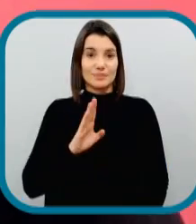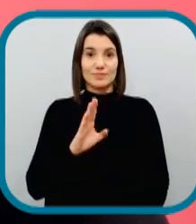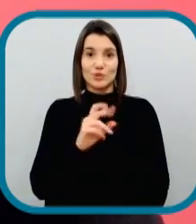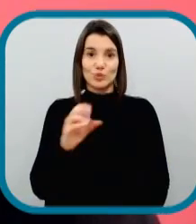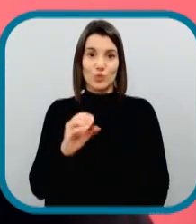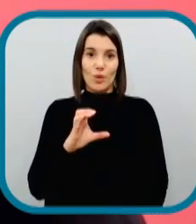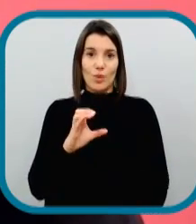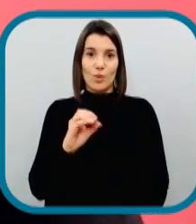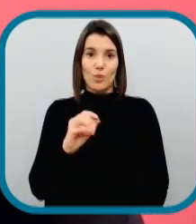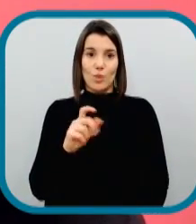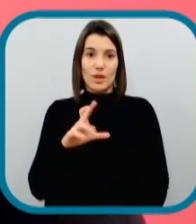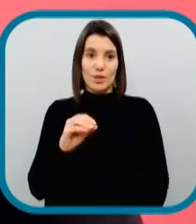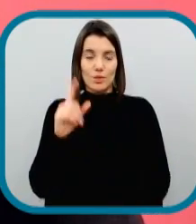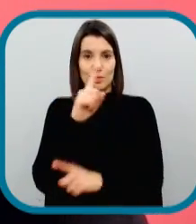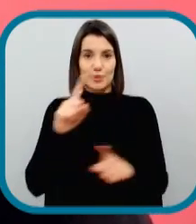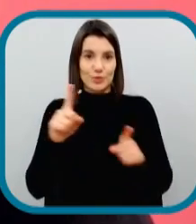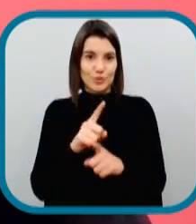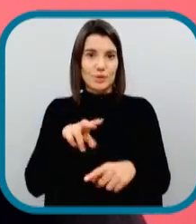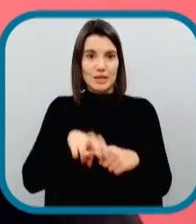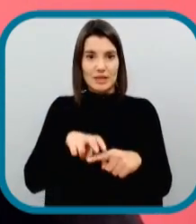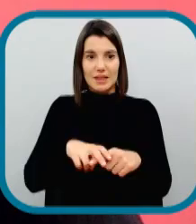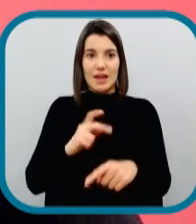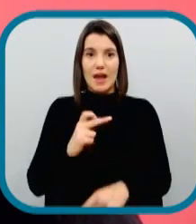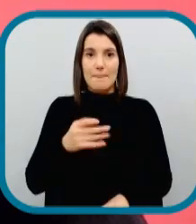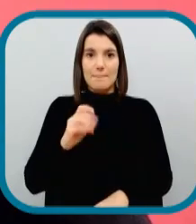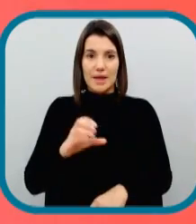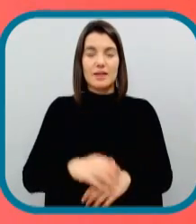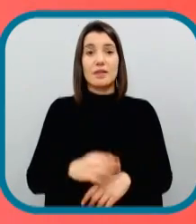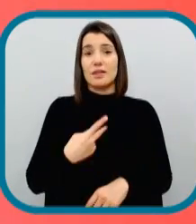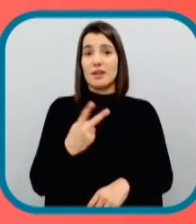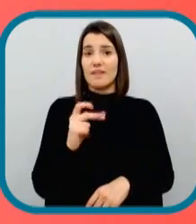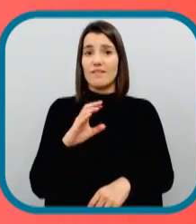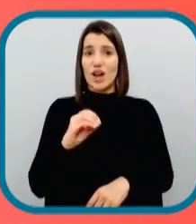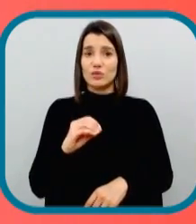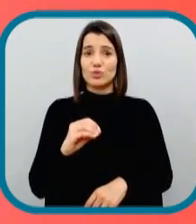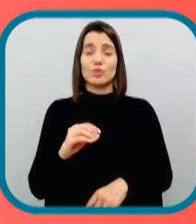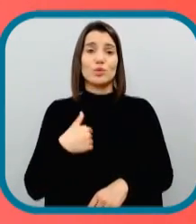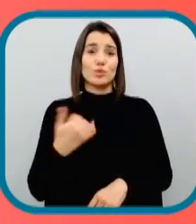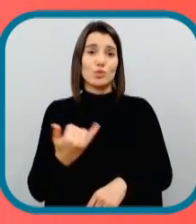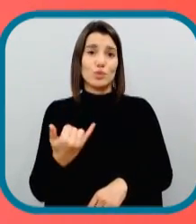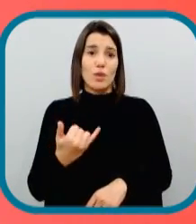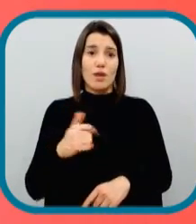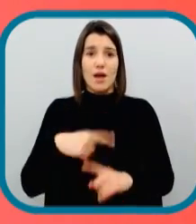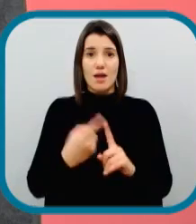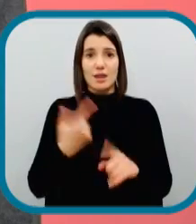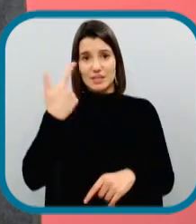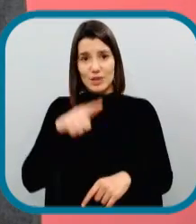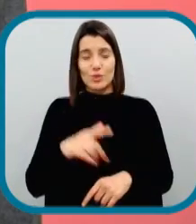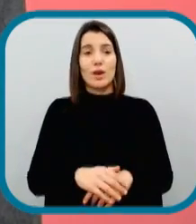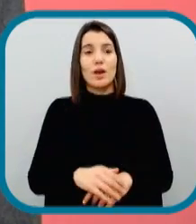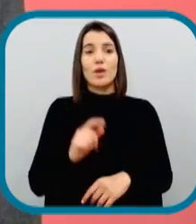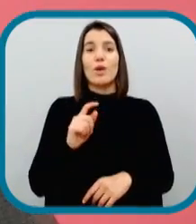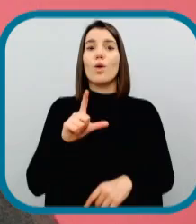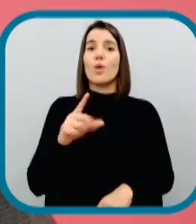Meu nome é João Coelho, sou professor na cadeira de APEC. Sou o Vasco Abuim, estou no 2º ano de Publicidade e Marketing. O meu nome é